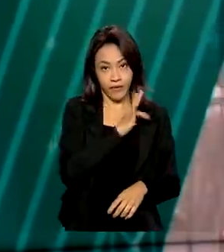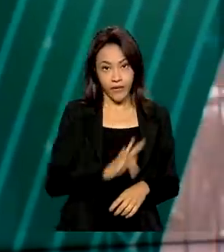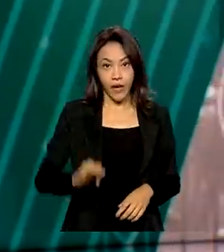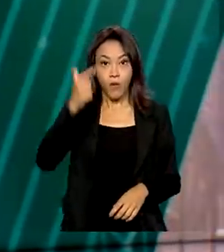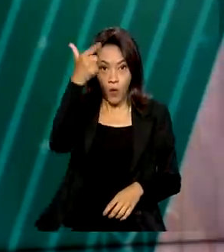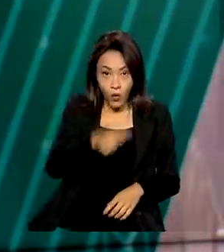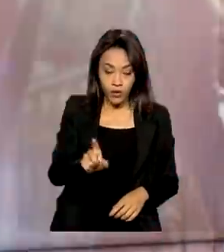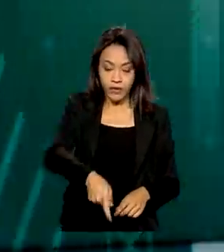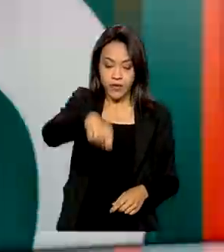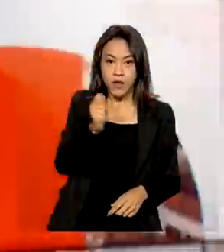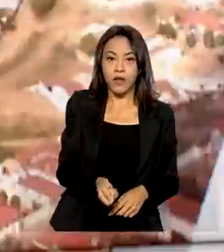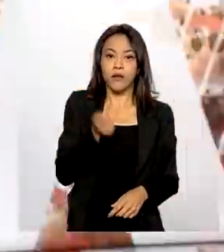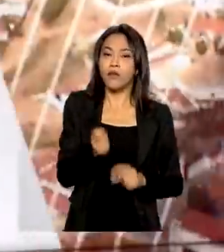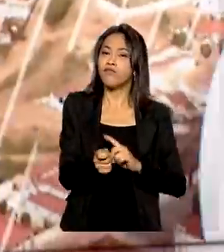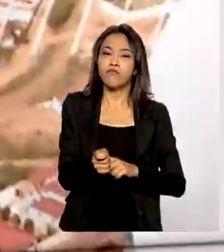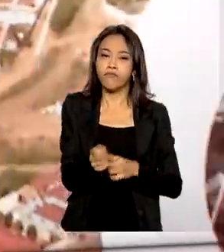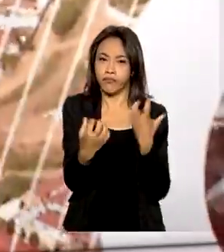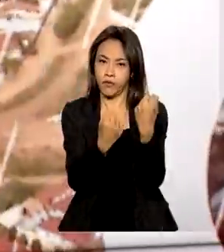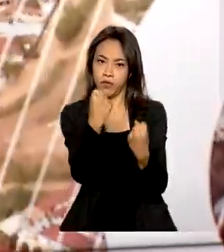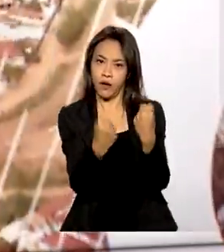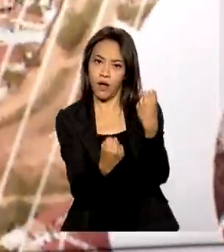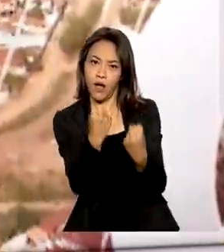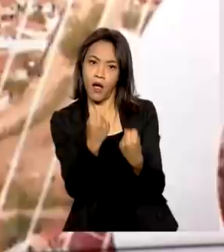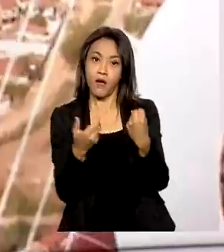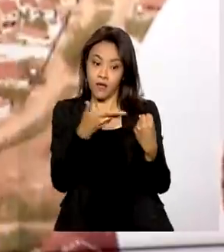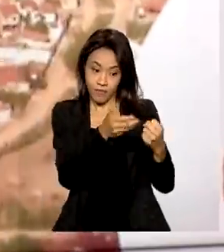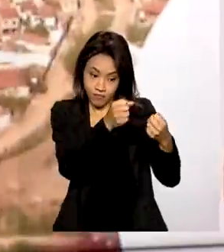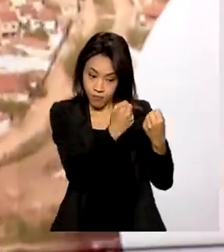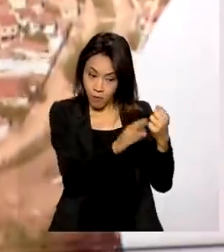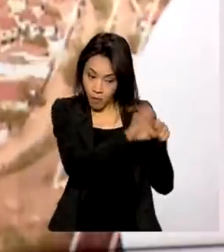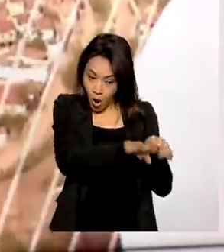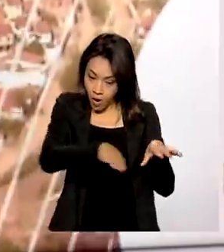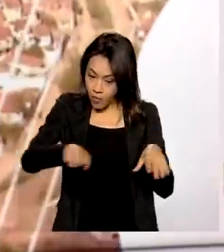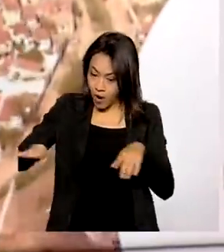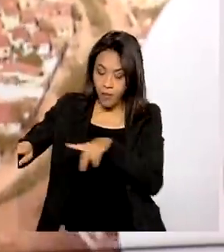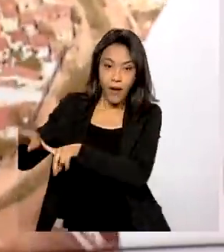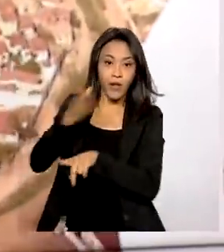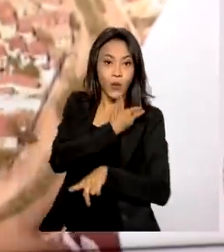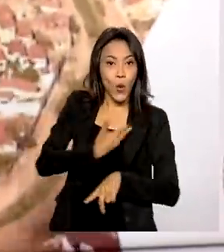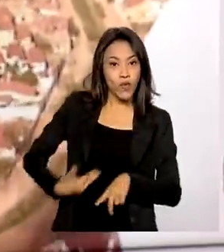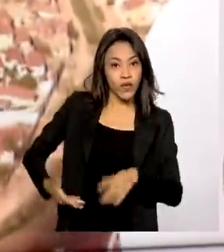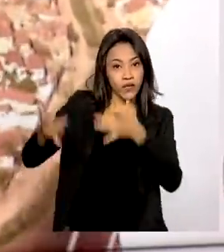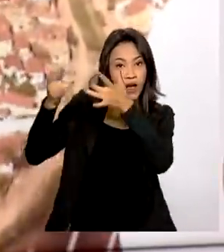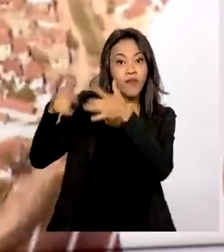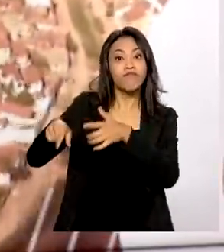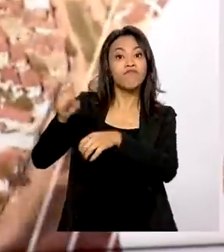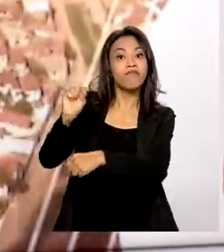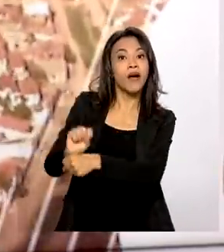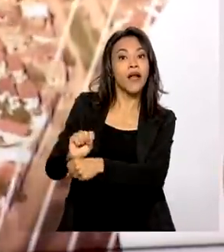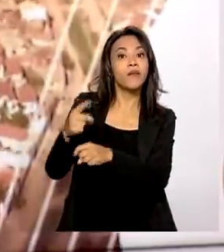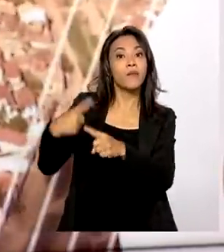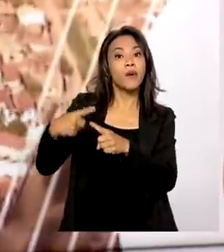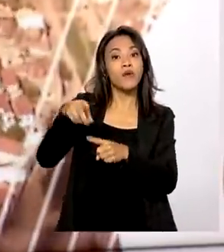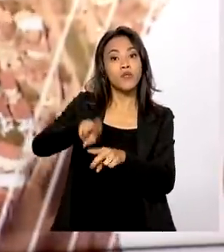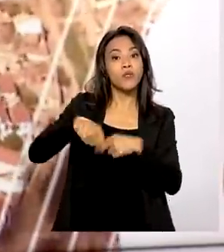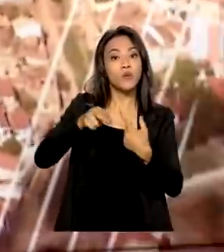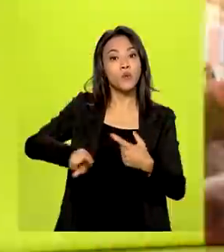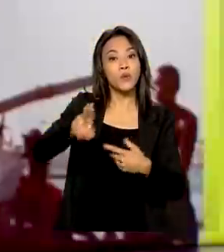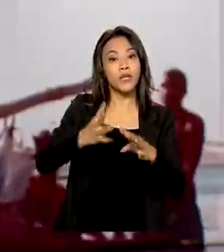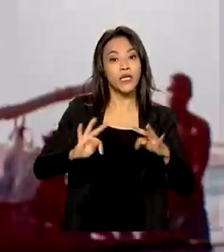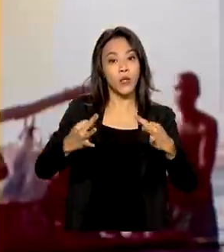mais um leilão de veículos os carros fazer um parte da frota pública e agora estão parados por conta do uso da tecnologia